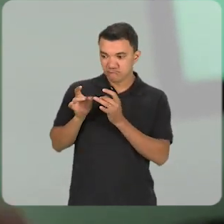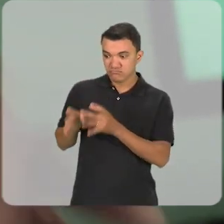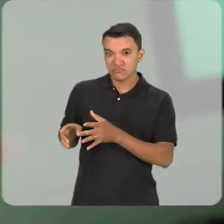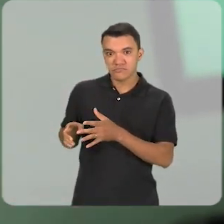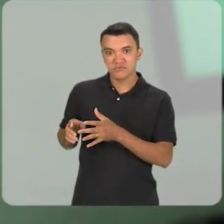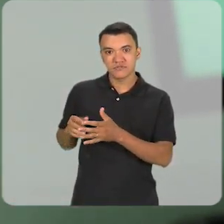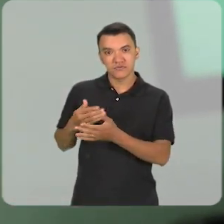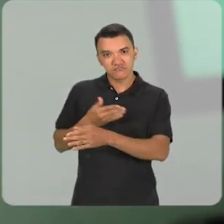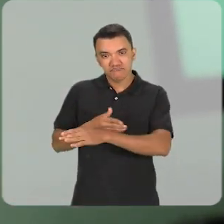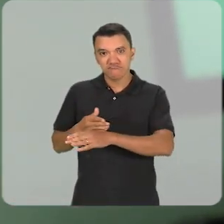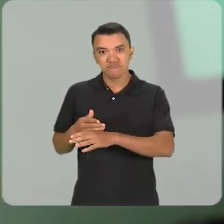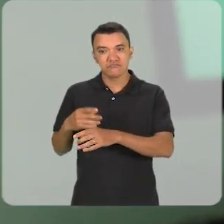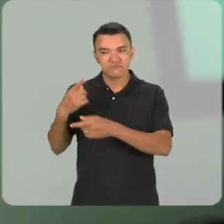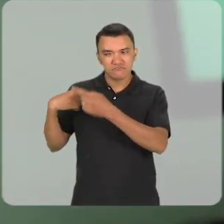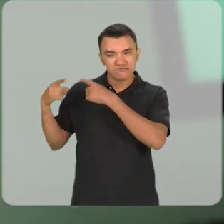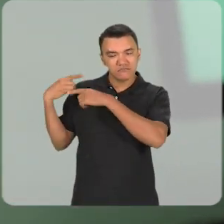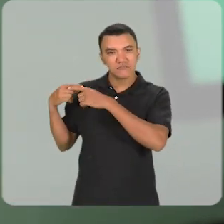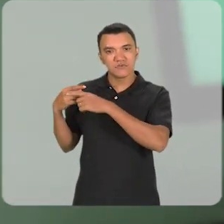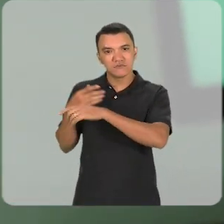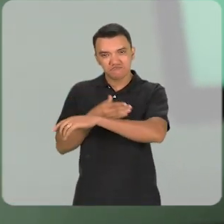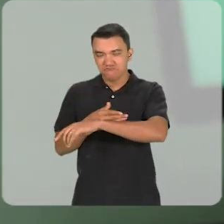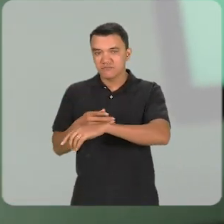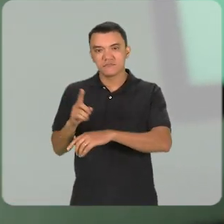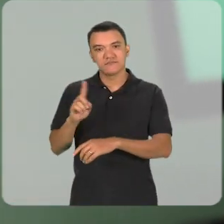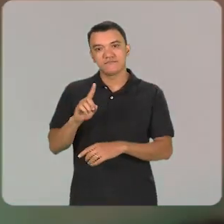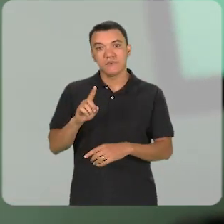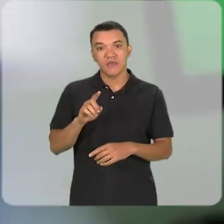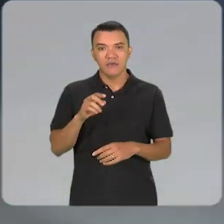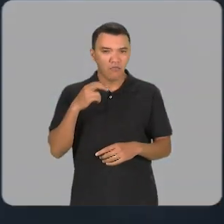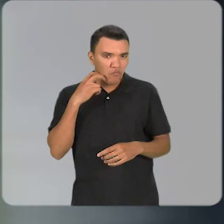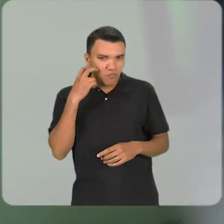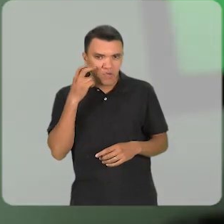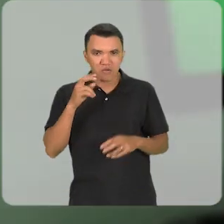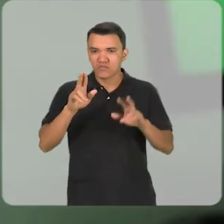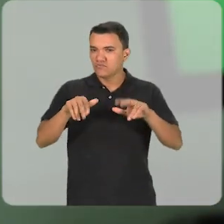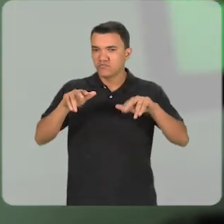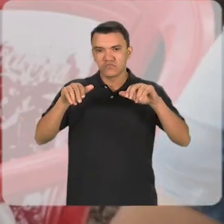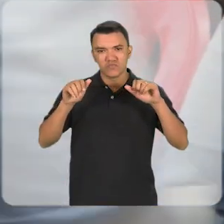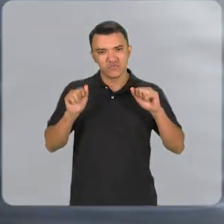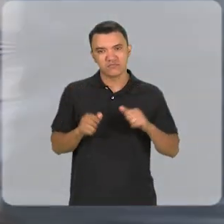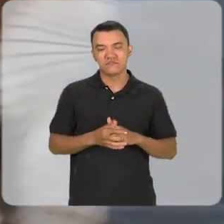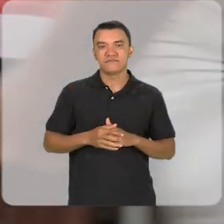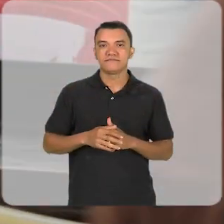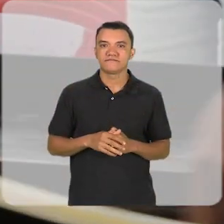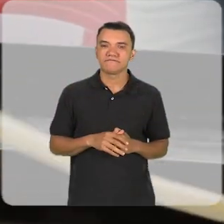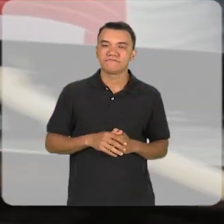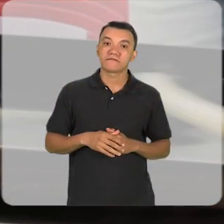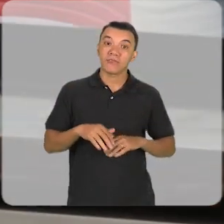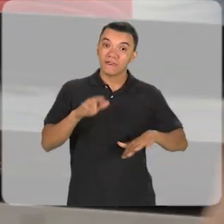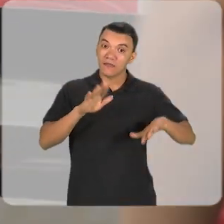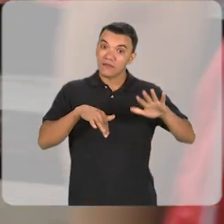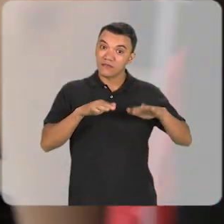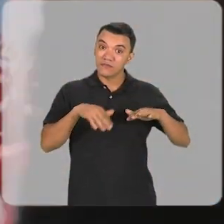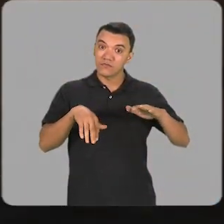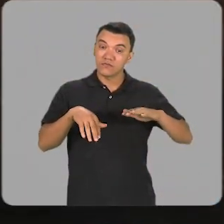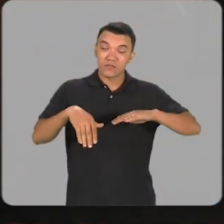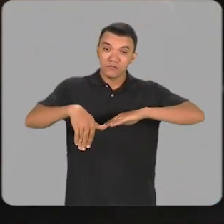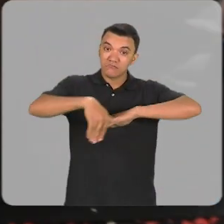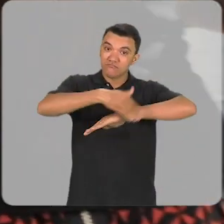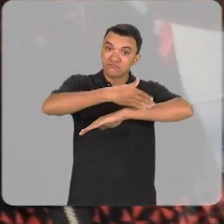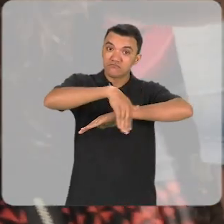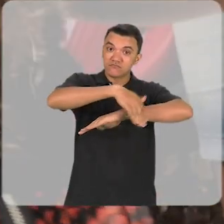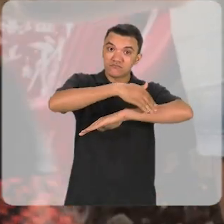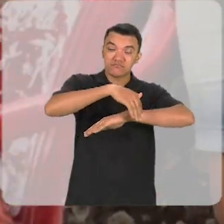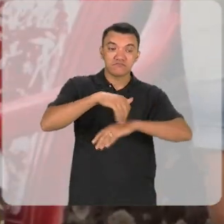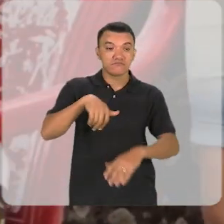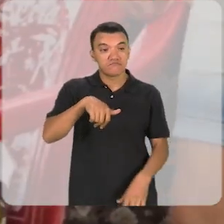cair. Nunca teve vergonha? Nunca tive vergonha de vender. Às vezes eu passava numa